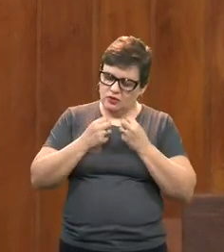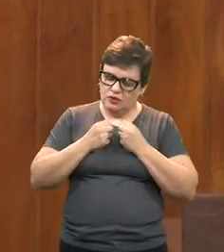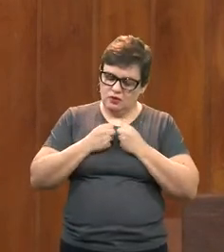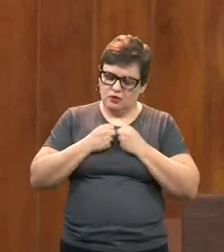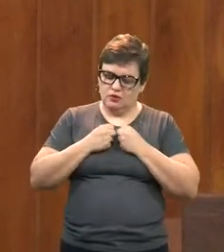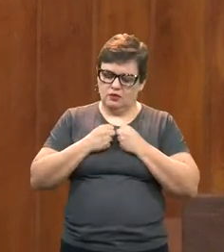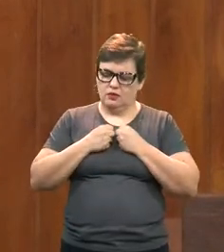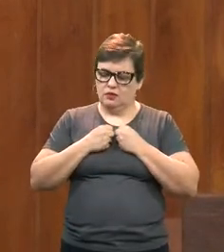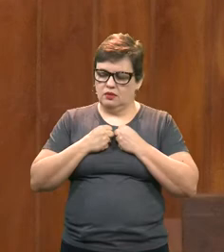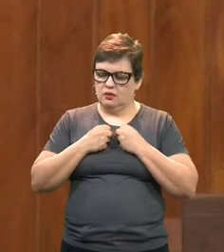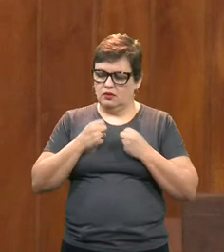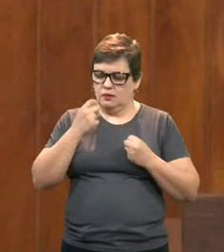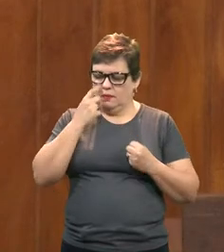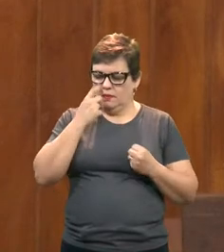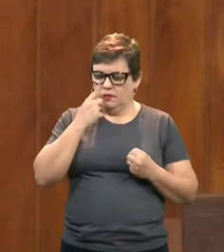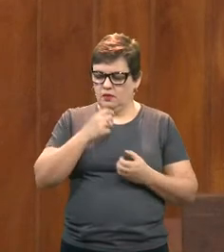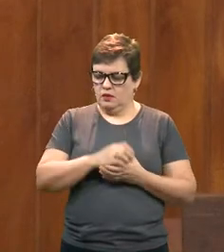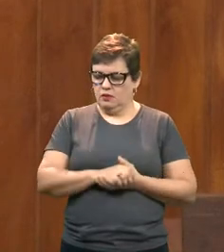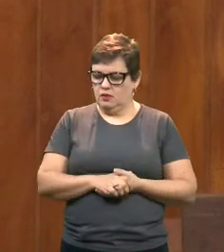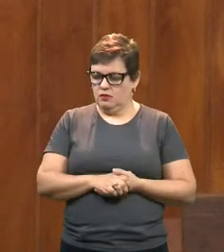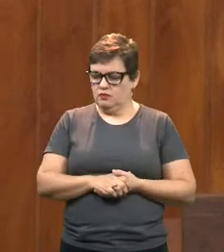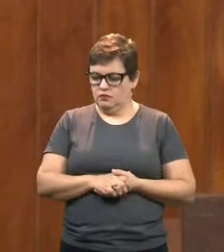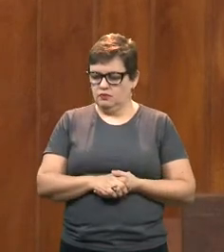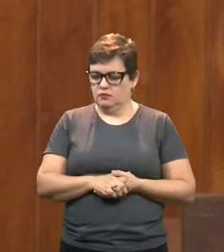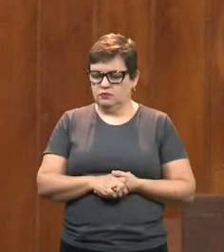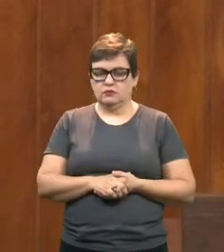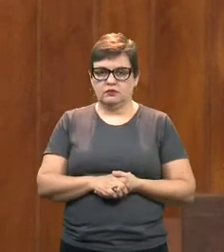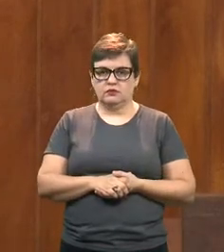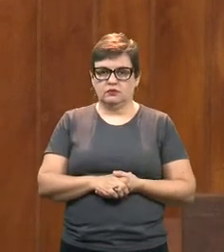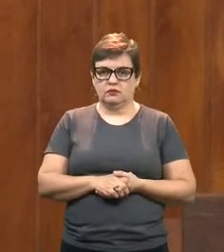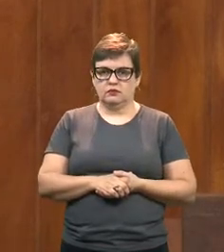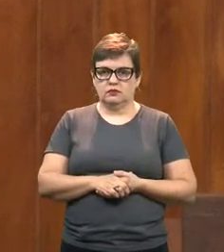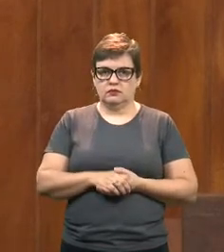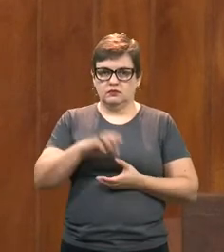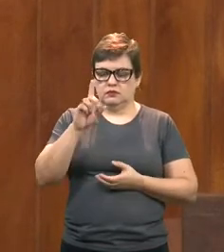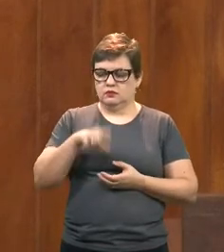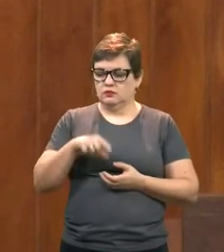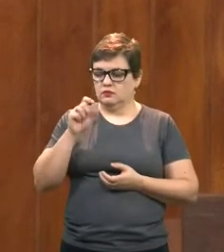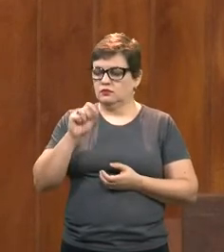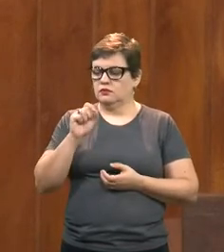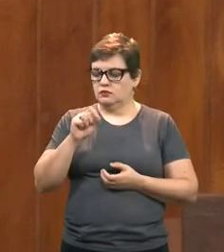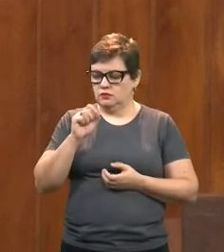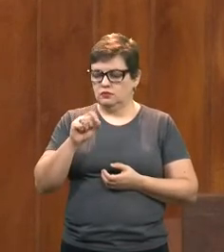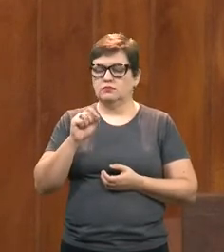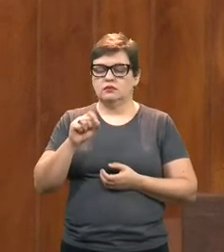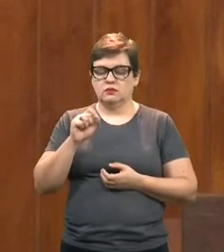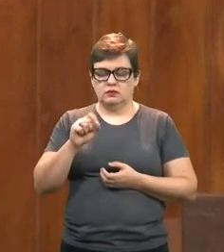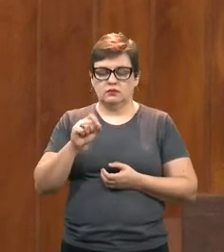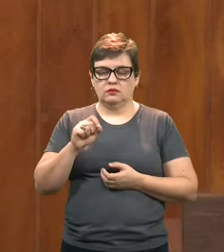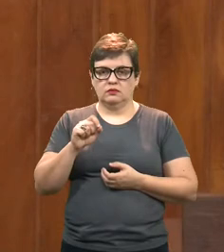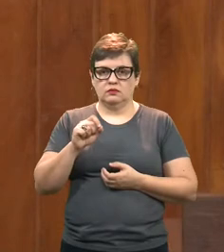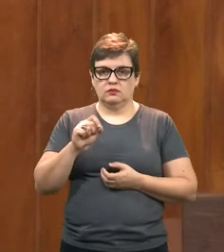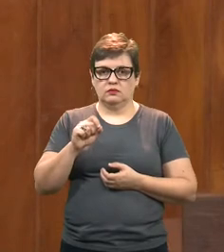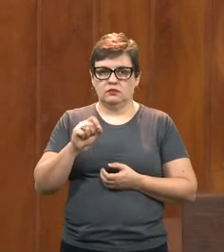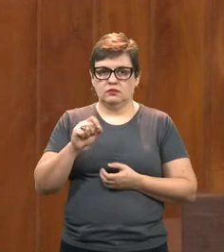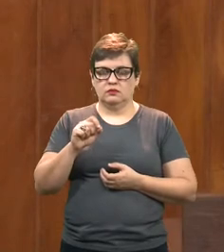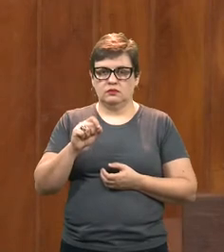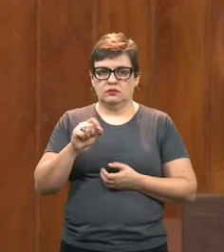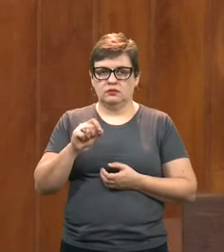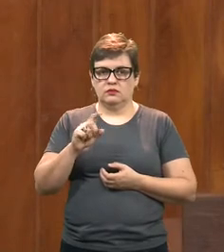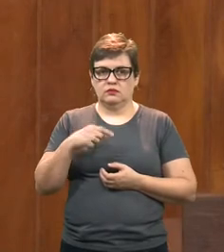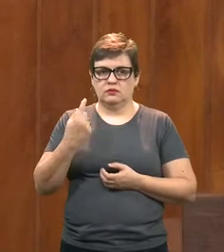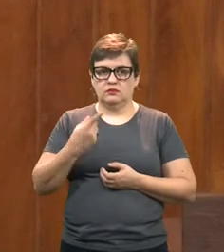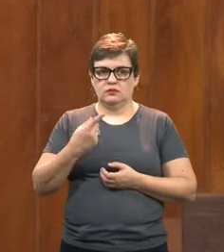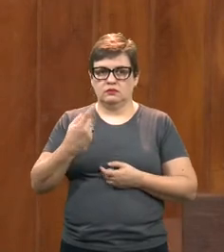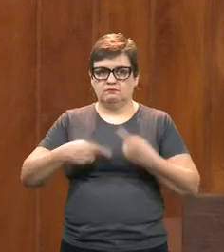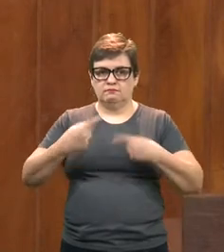profissional habilitado, médico. É isso que essa associação está falando. A gente não devia estar discutindo alguns detalhes. Já